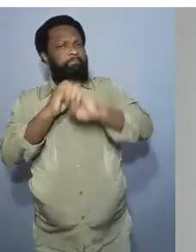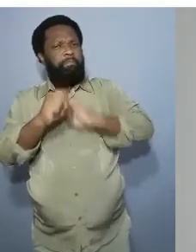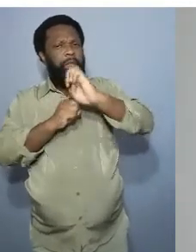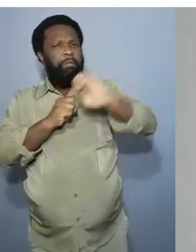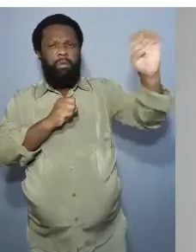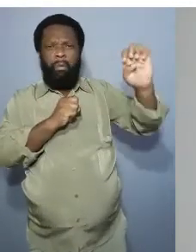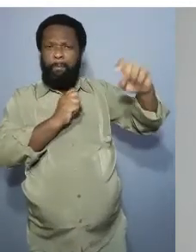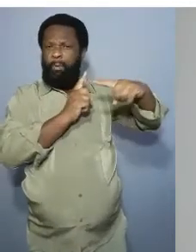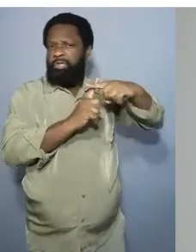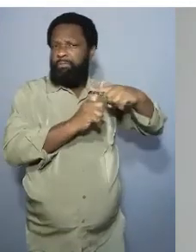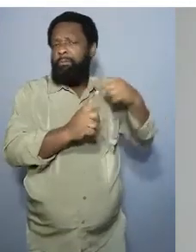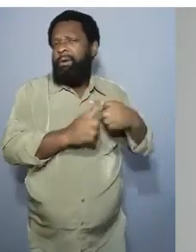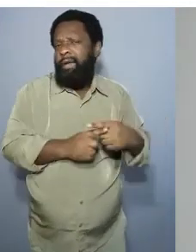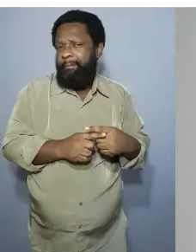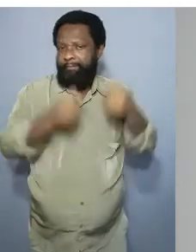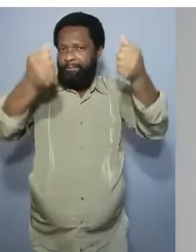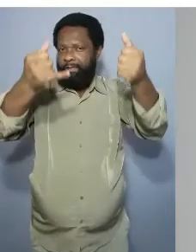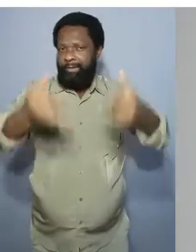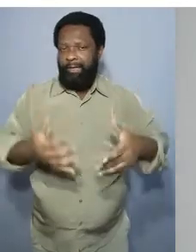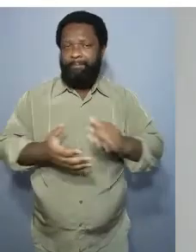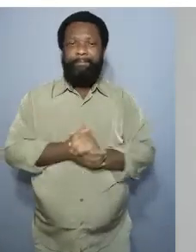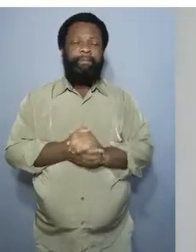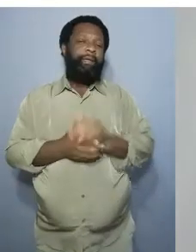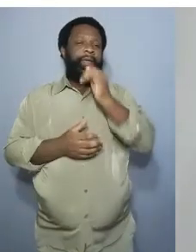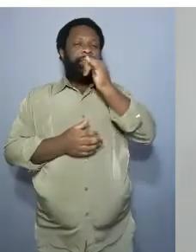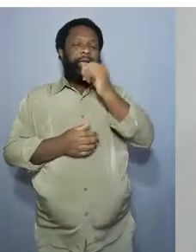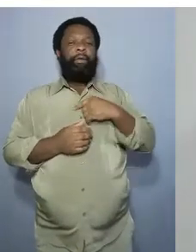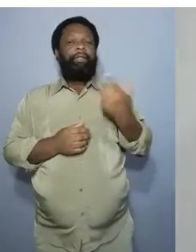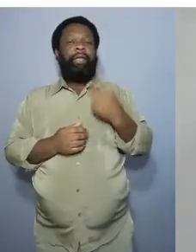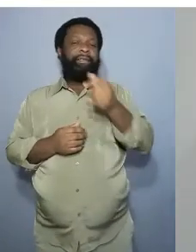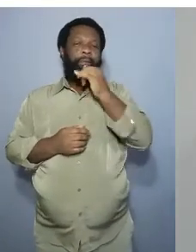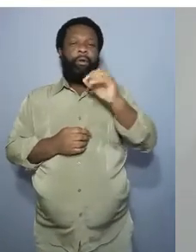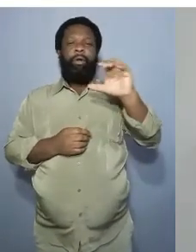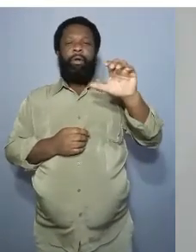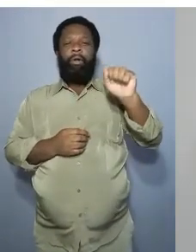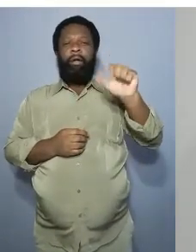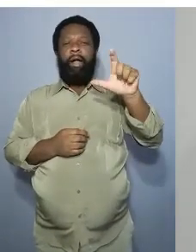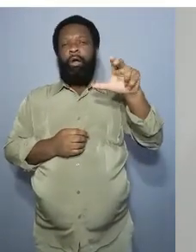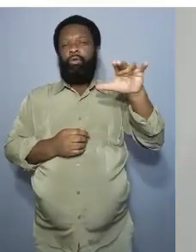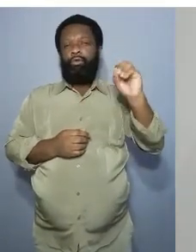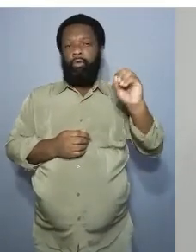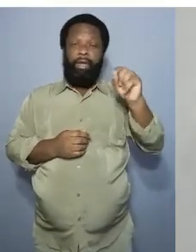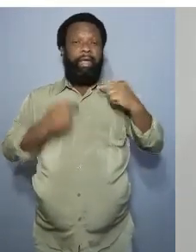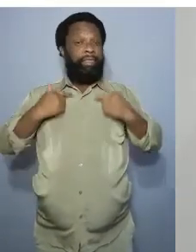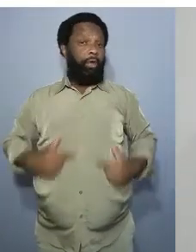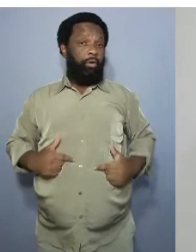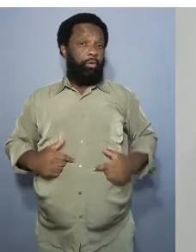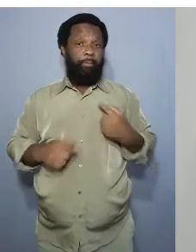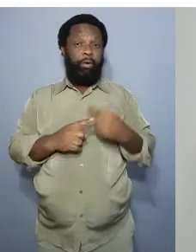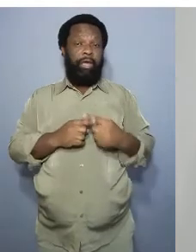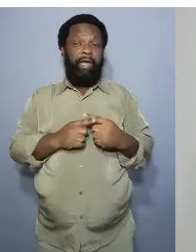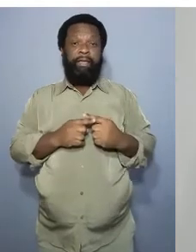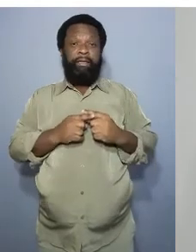ficou positivo. Eu vou explicar porque ele perde e fica positivo. Prestem atenção. Vamos imaginar aqui o cálcio neutro. Por que eu sei que ele é neutro?